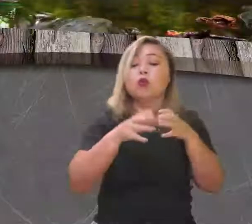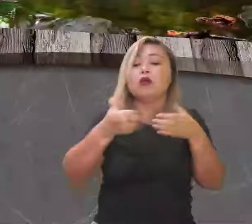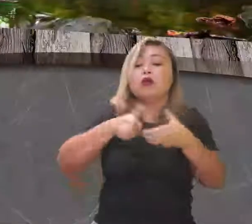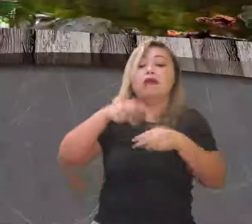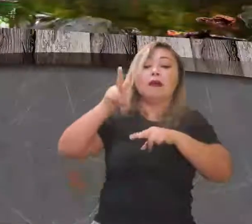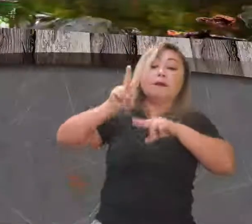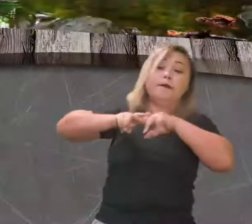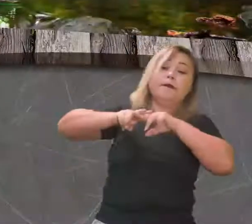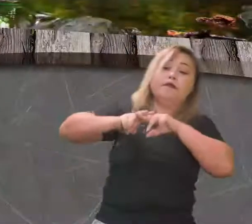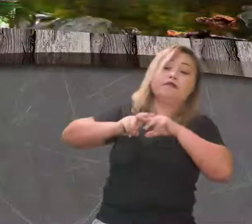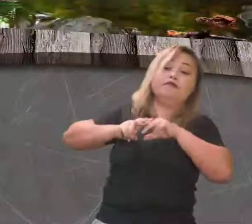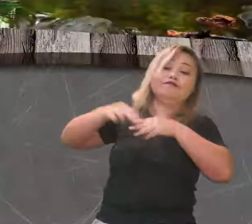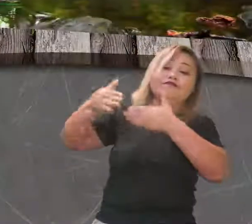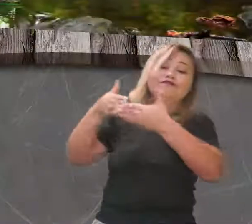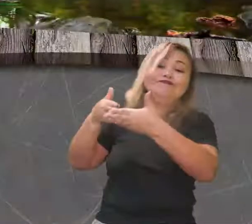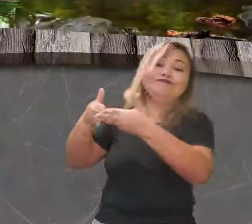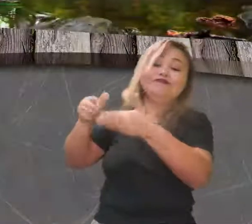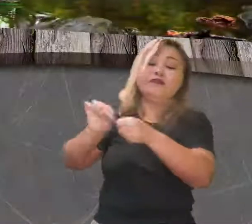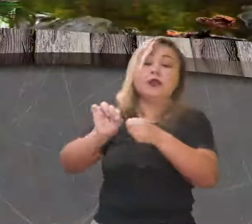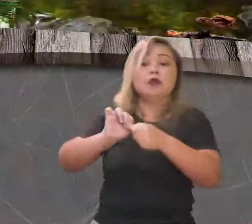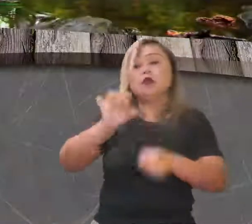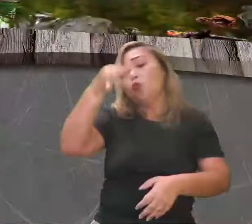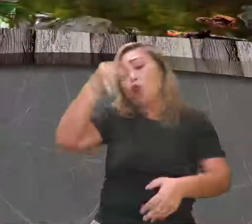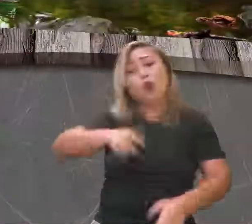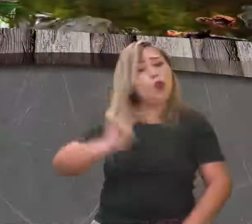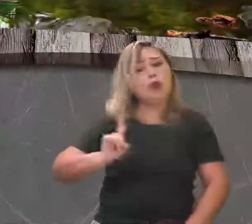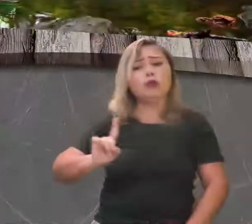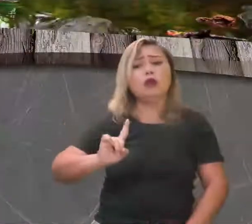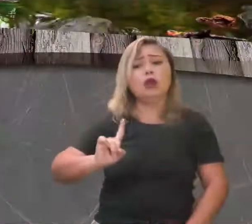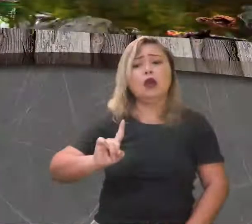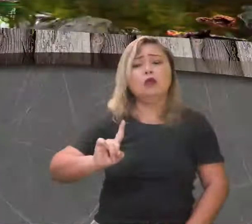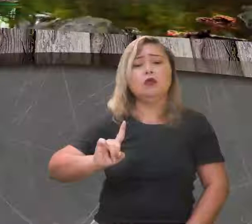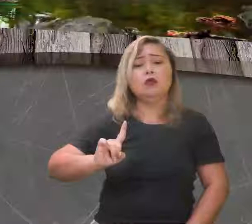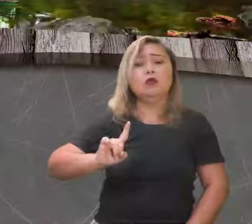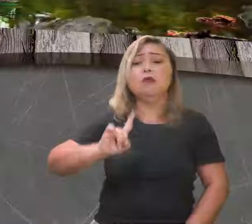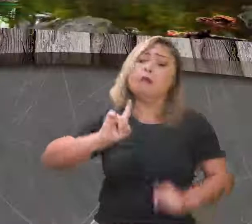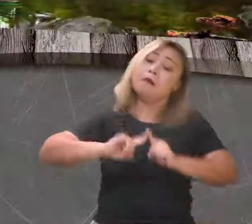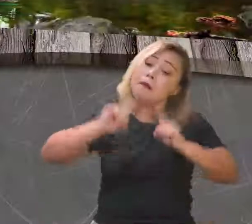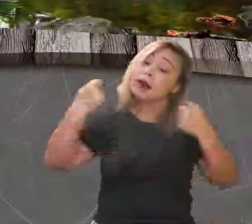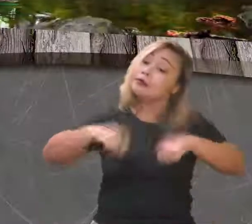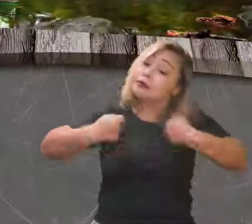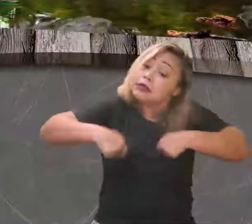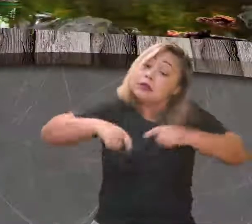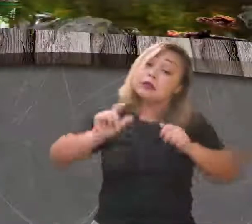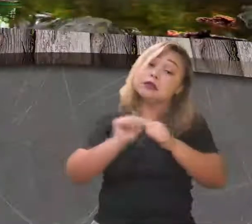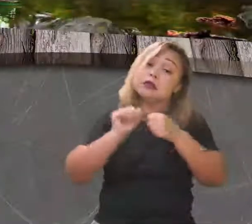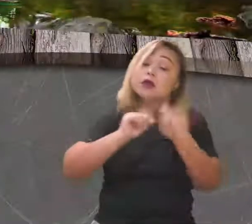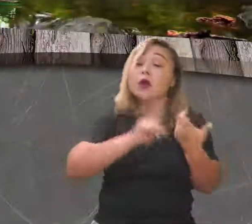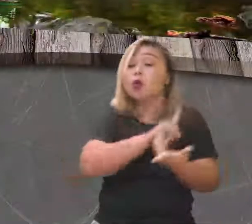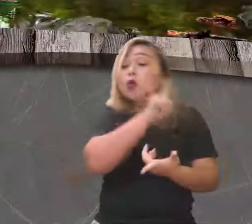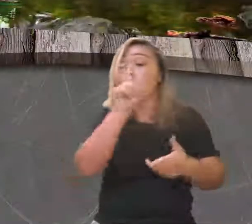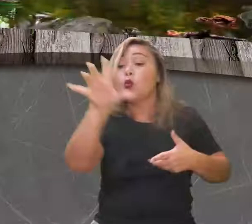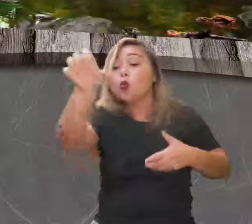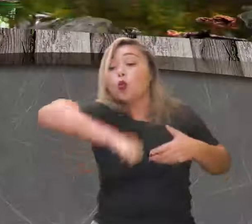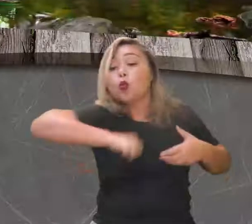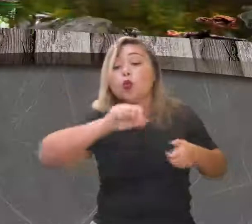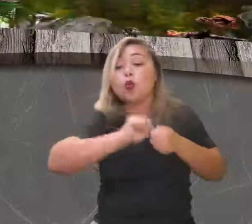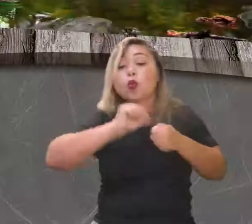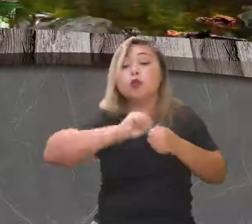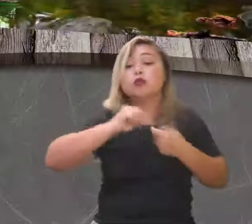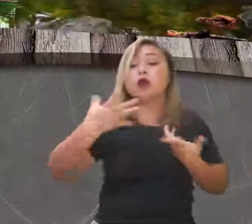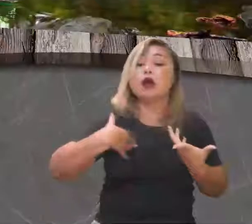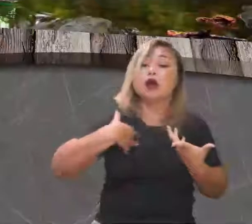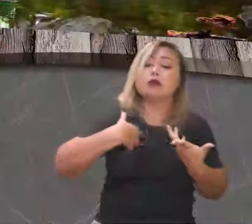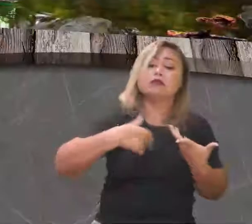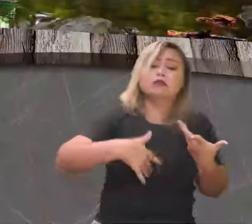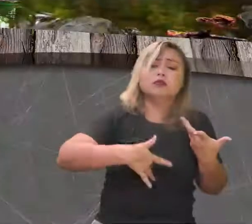cativeiro. Não é o ideal, galera. Presta atenção. Mas às vezes é necessário. Por exemplo, quando você faz um resgate de um animal que está